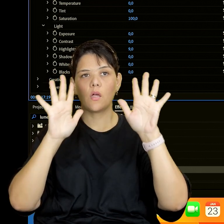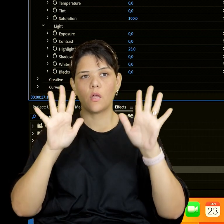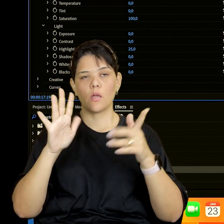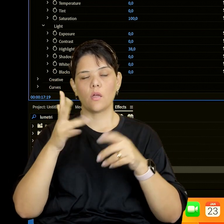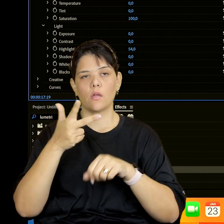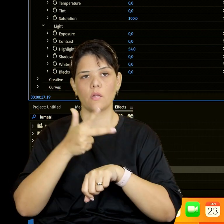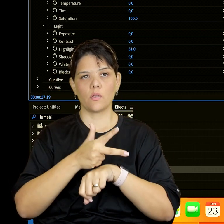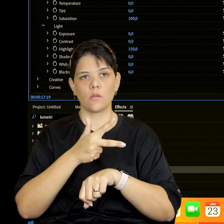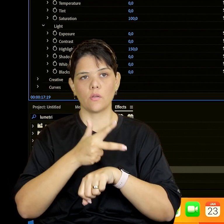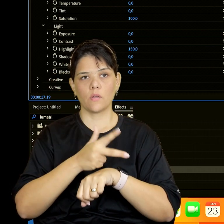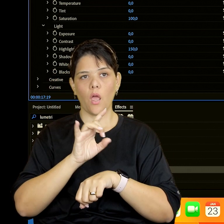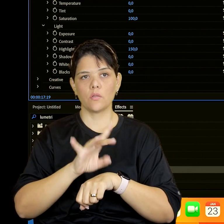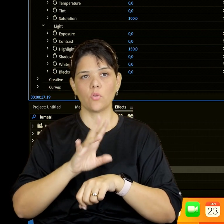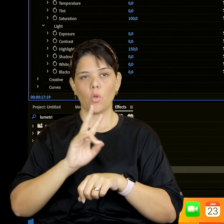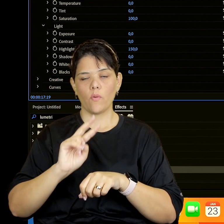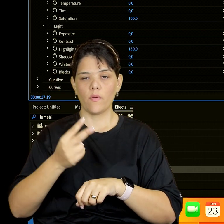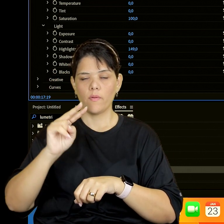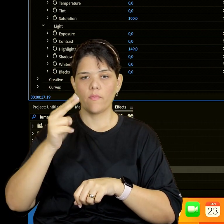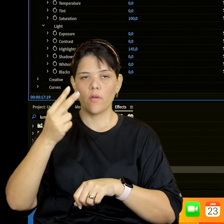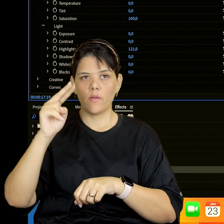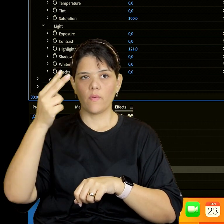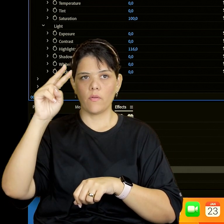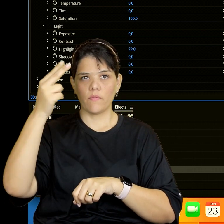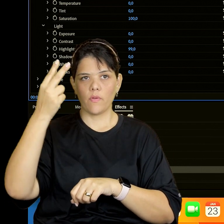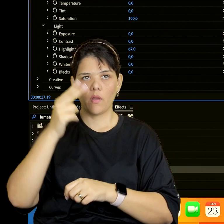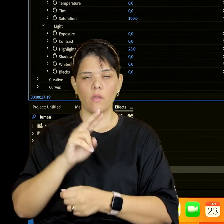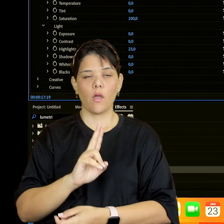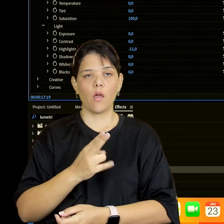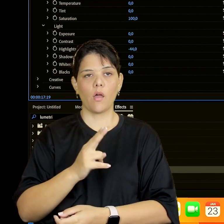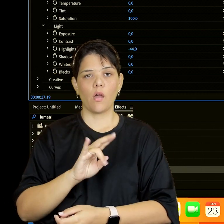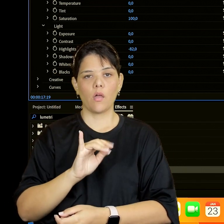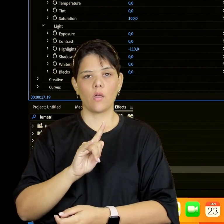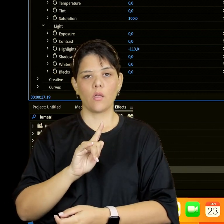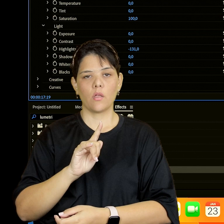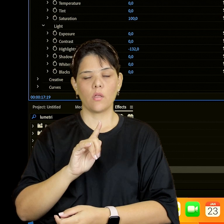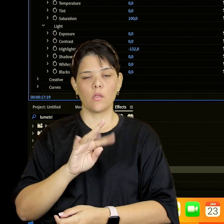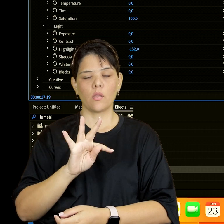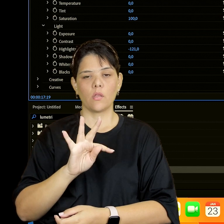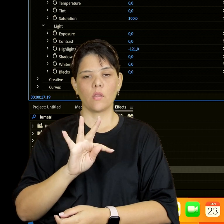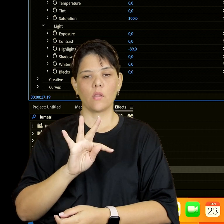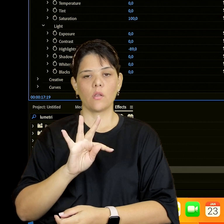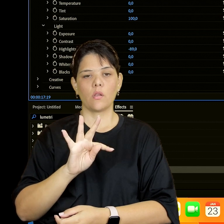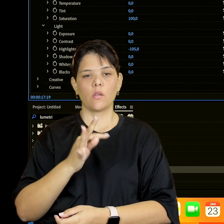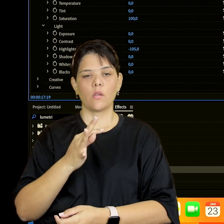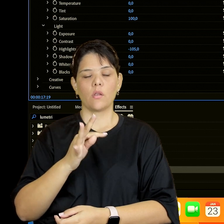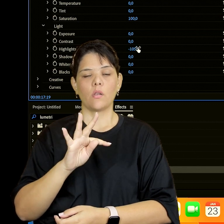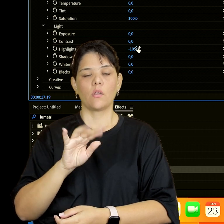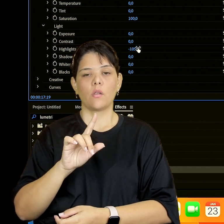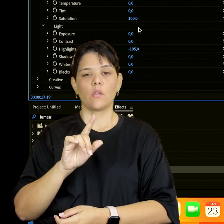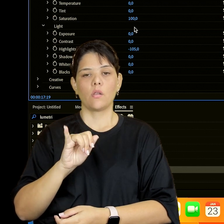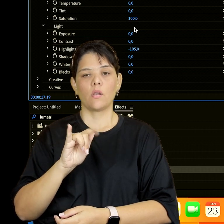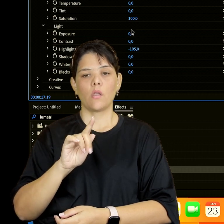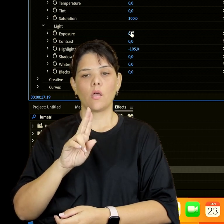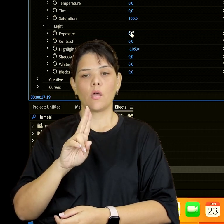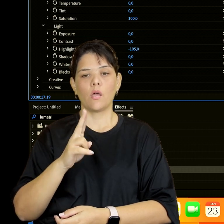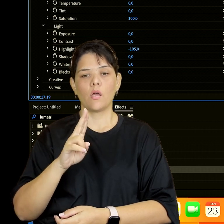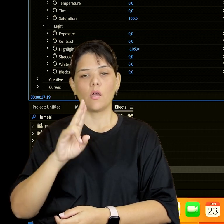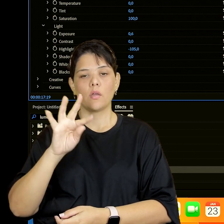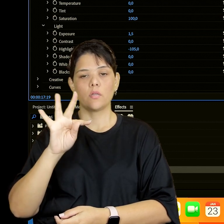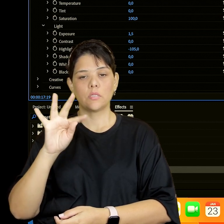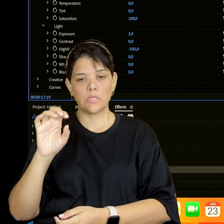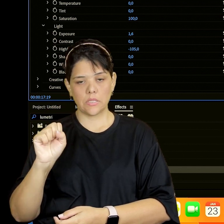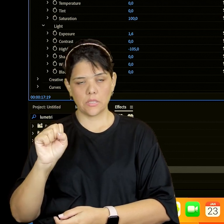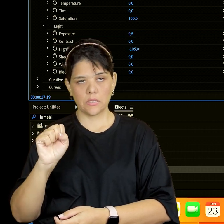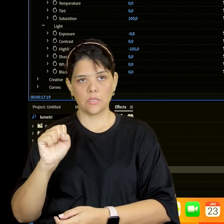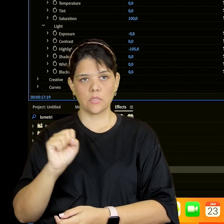os highlights. O vídeo vai ficando mais claro. Quero escurecer, ele está muito claro. Abaixa os highlights. Baixei os highlights.